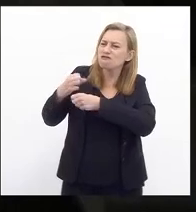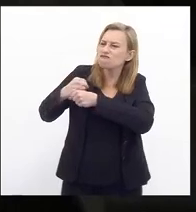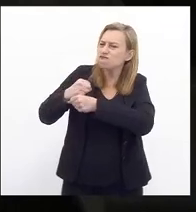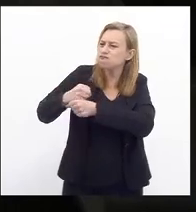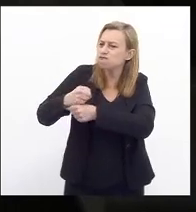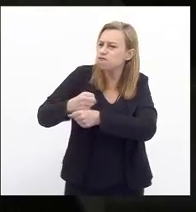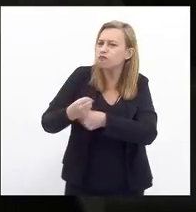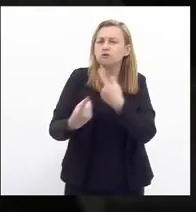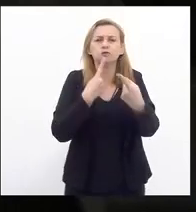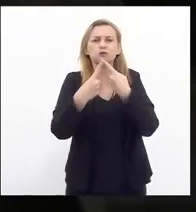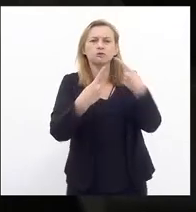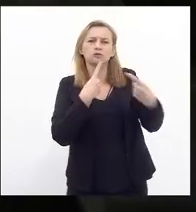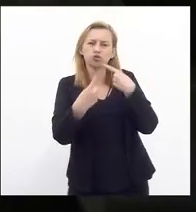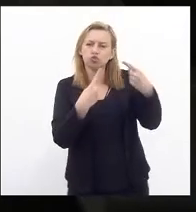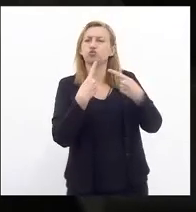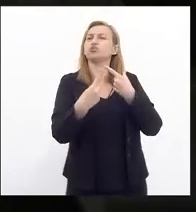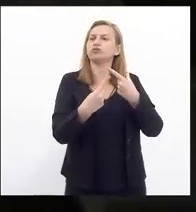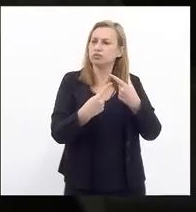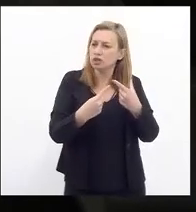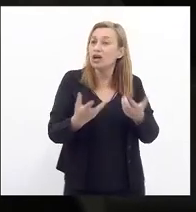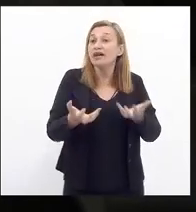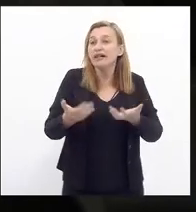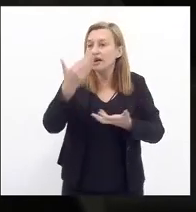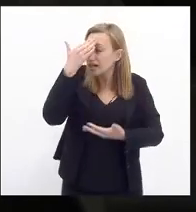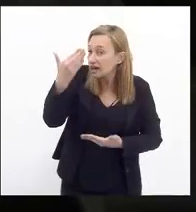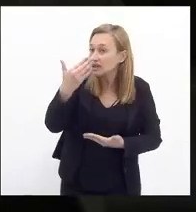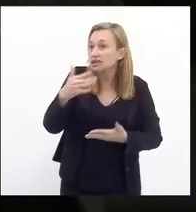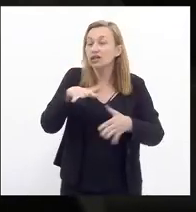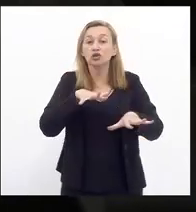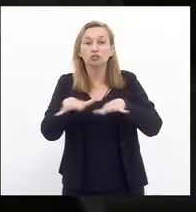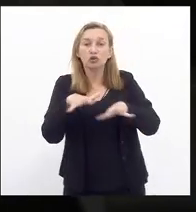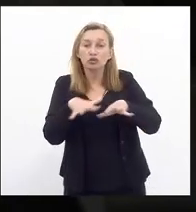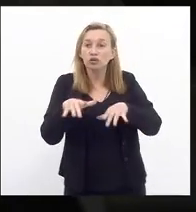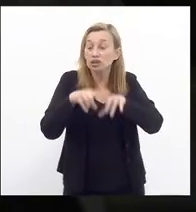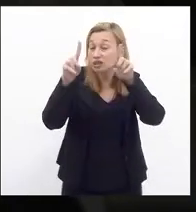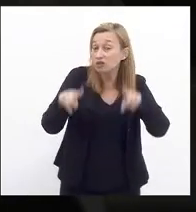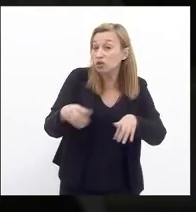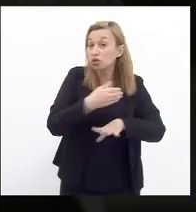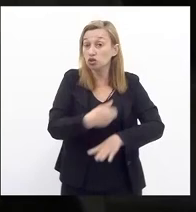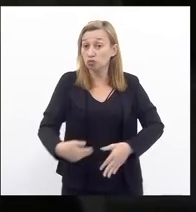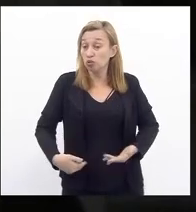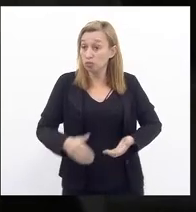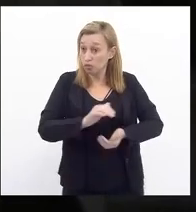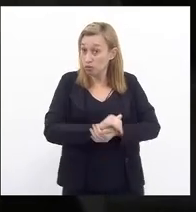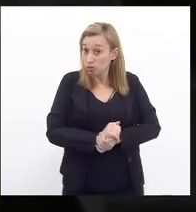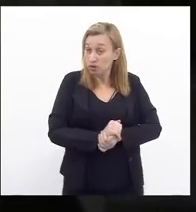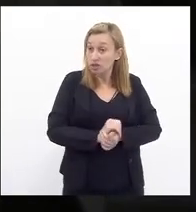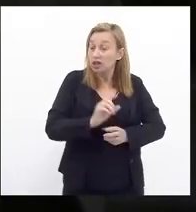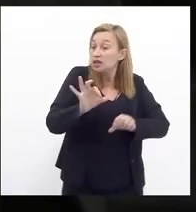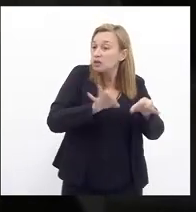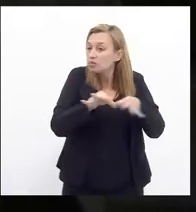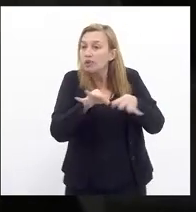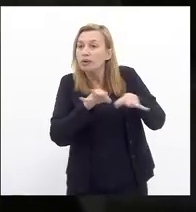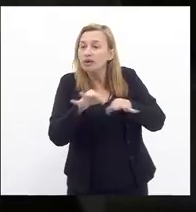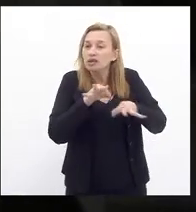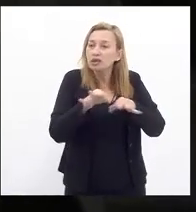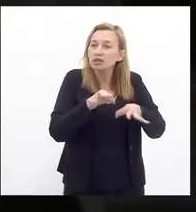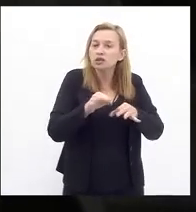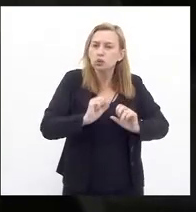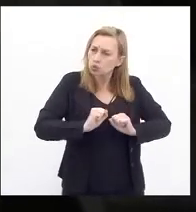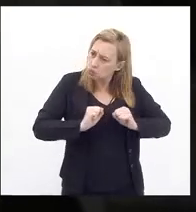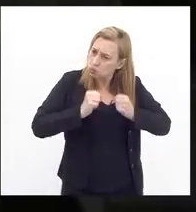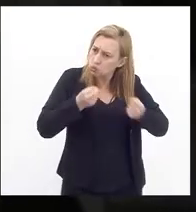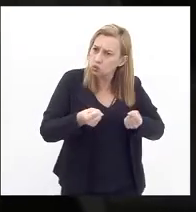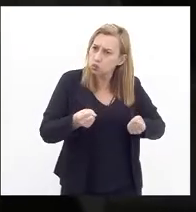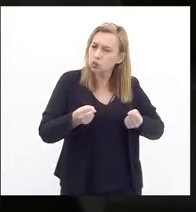de debate e discussões Quero Agradecer os movimentos de servidores de servidores que têm se organizado e com perseverança